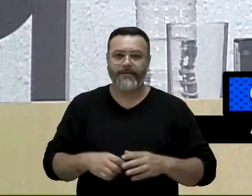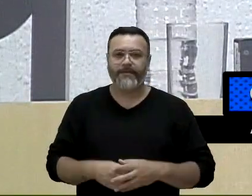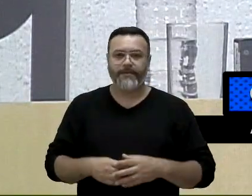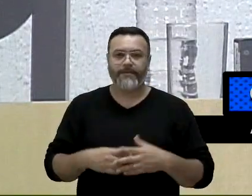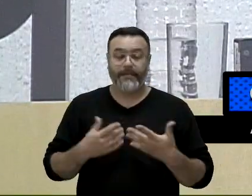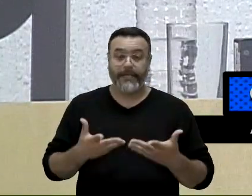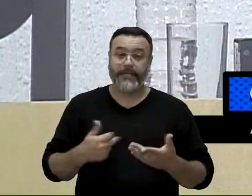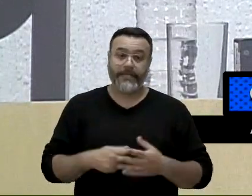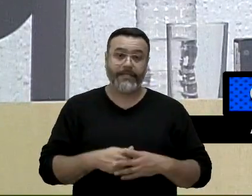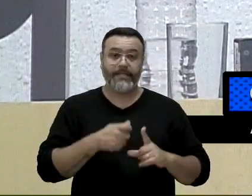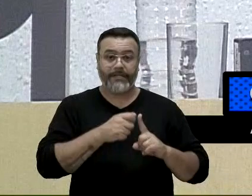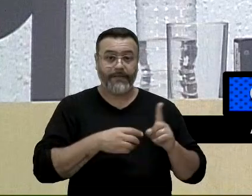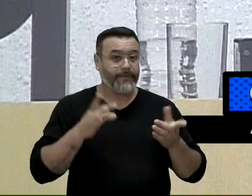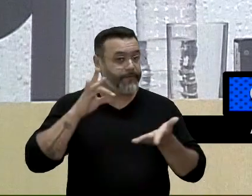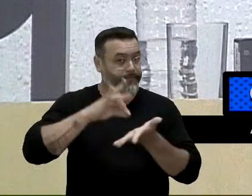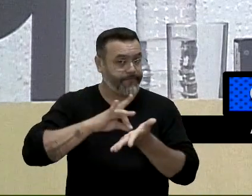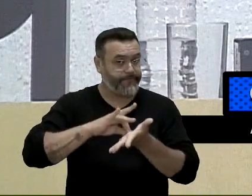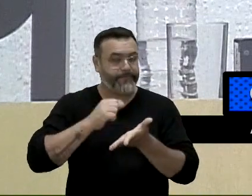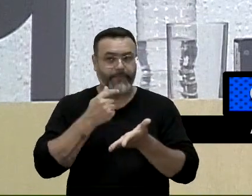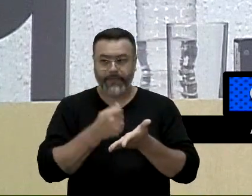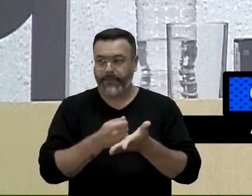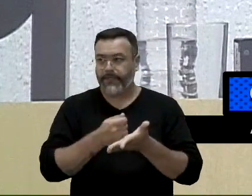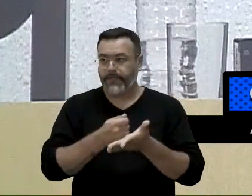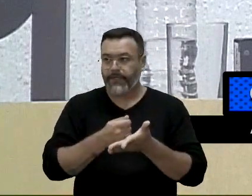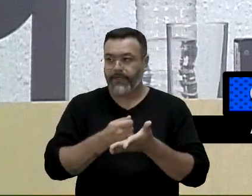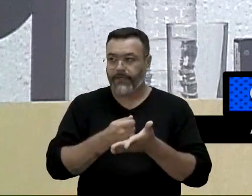mês oficial, essa é uma luta do ano